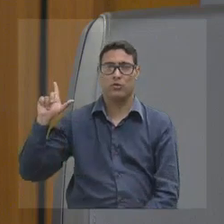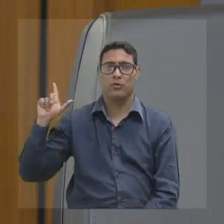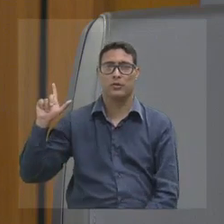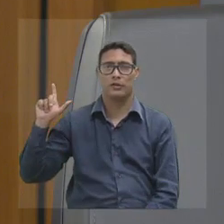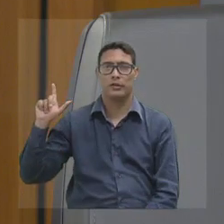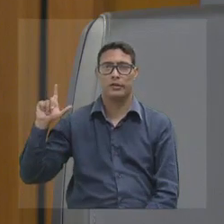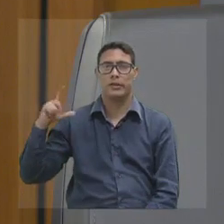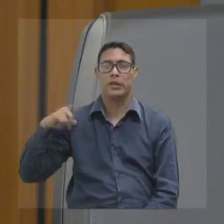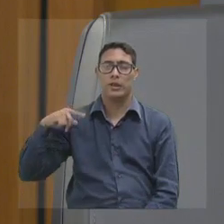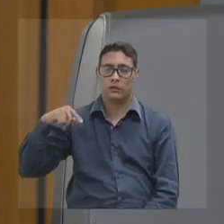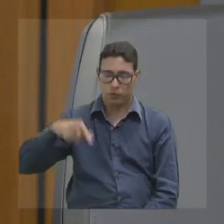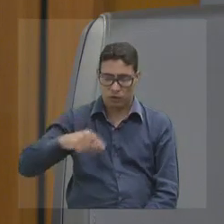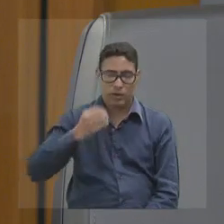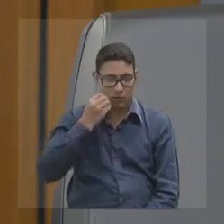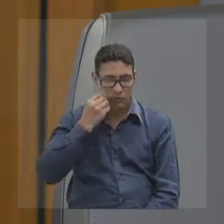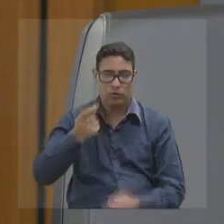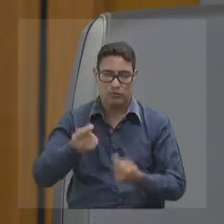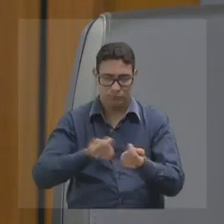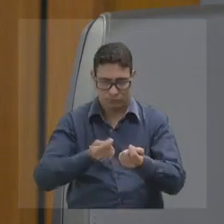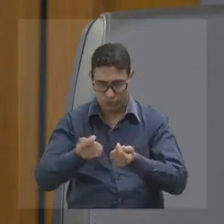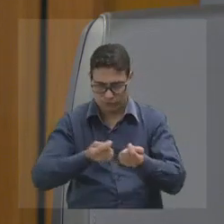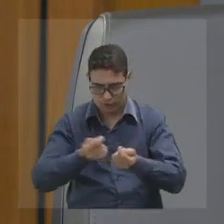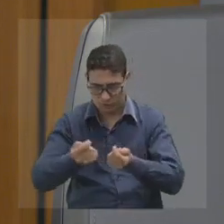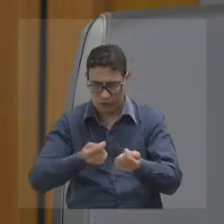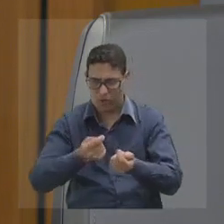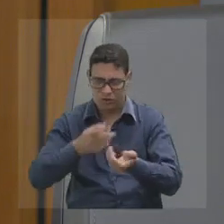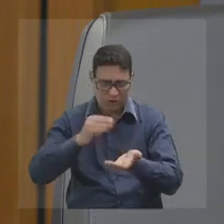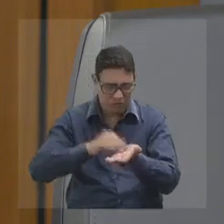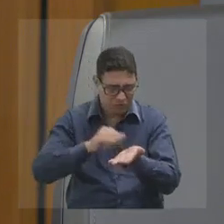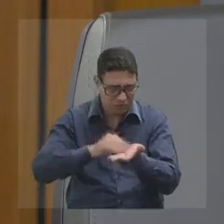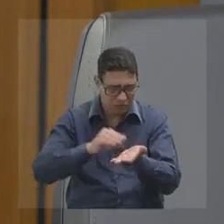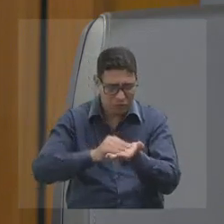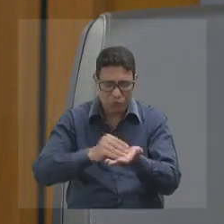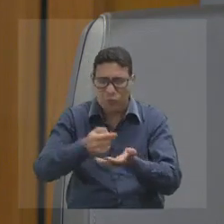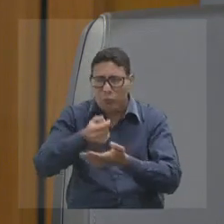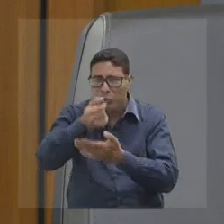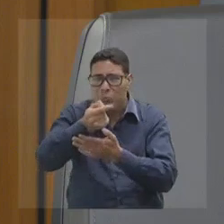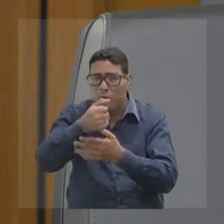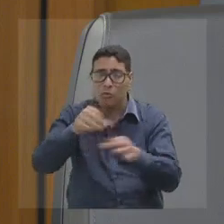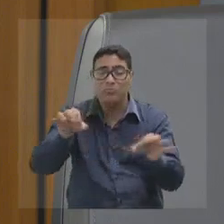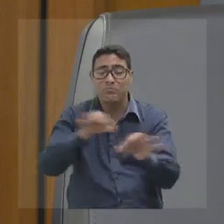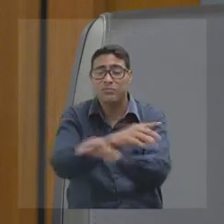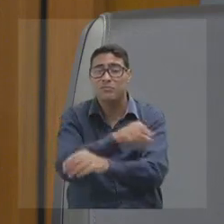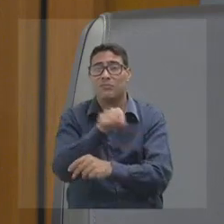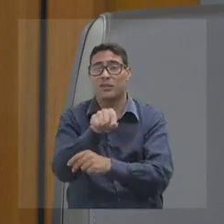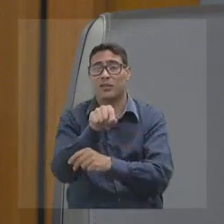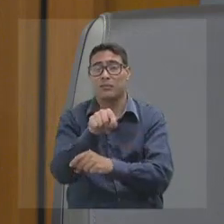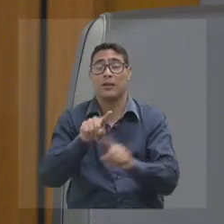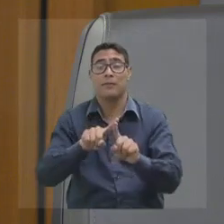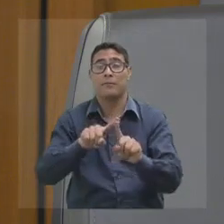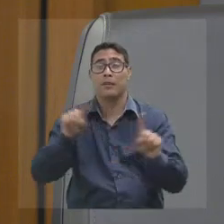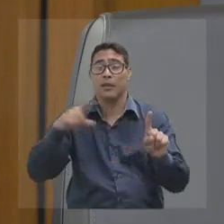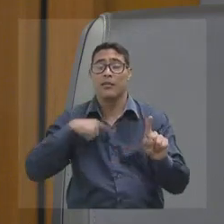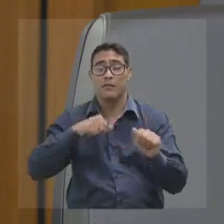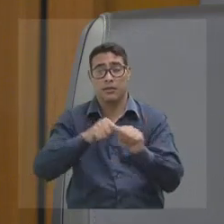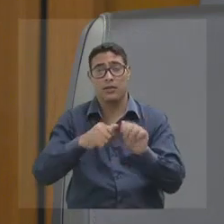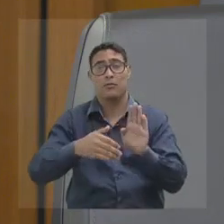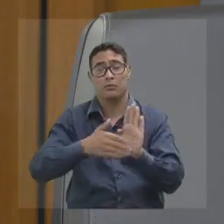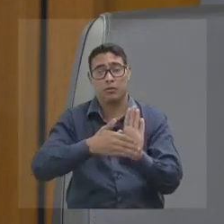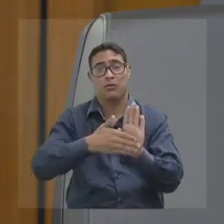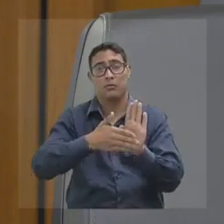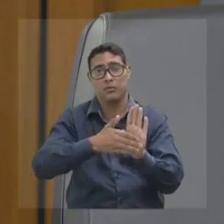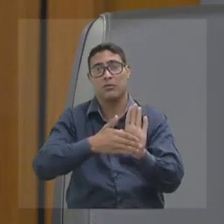andou com a negociação ela ficou faltando pouquíssima coisa para concluir a negociação e a gente fazendo proposta também